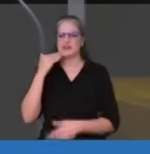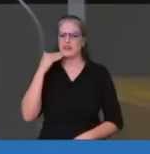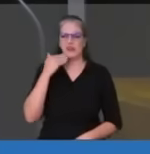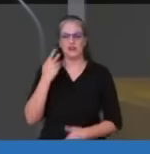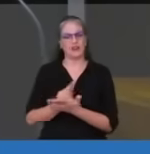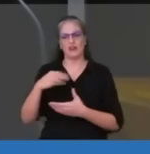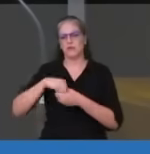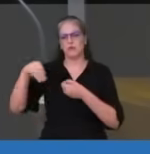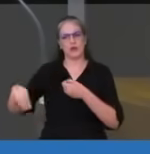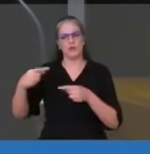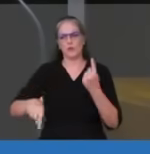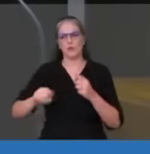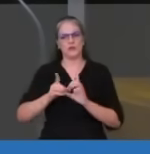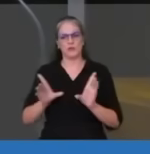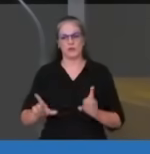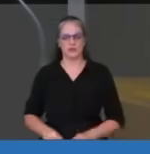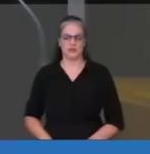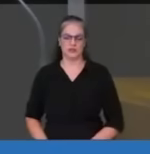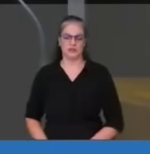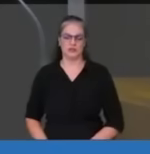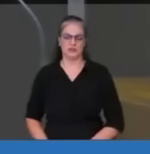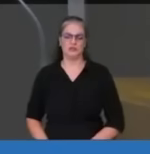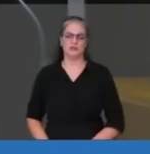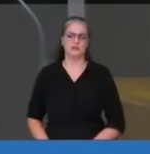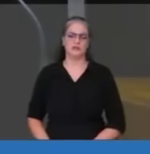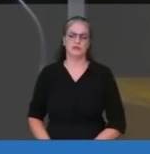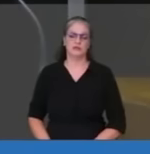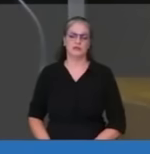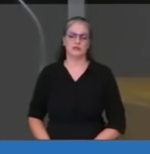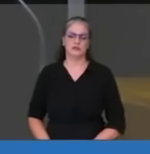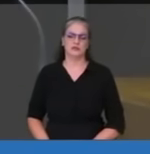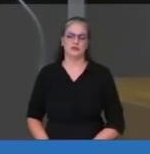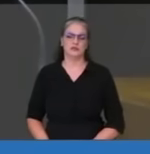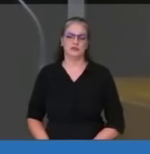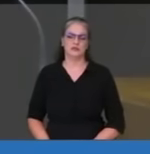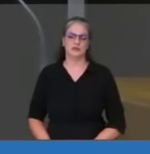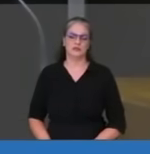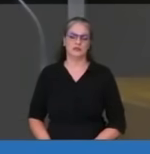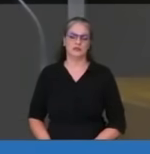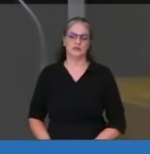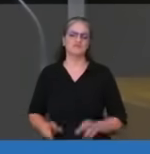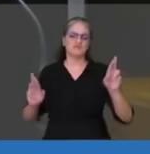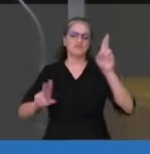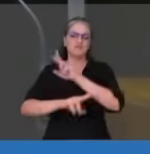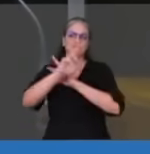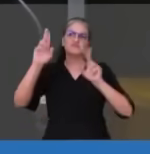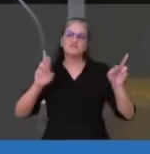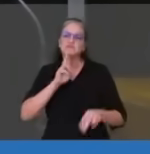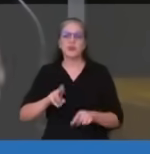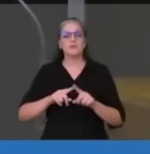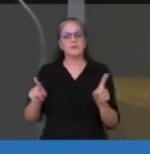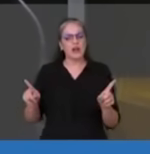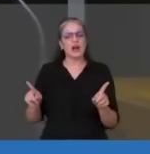lugar da Democracia O resultado é muito diverso é evidente que e o pensamento conservador